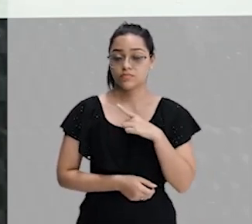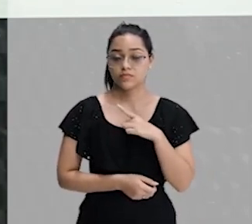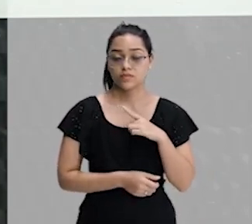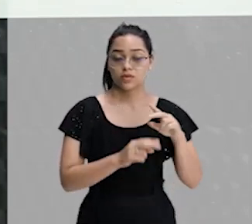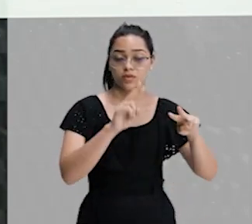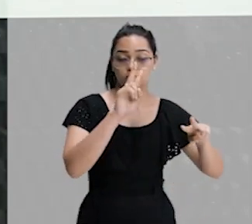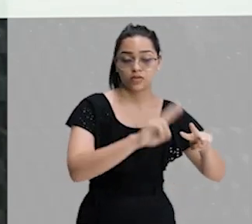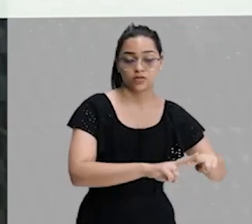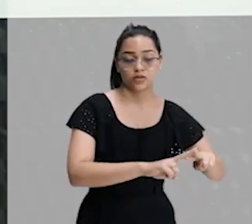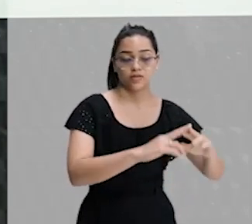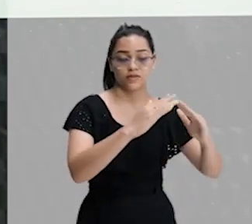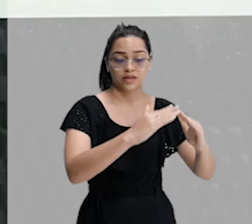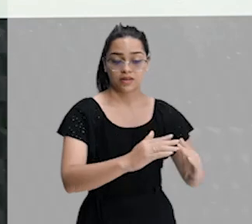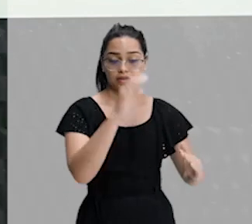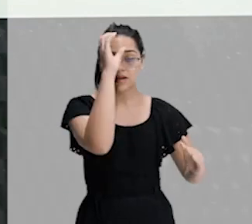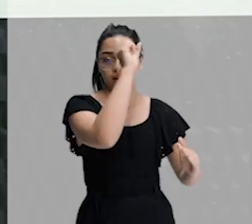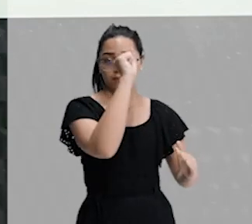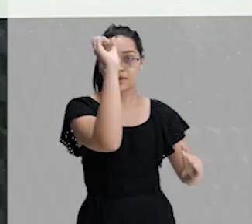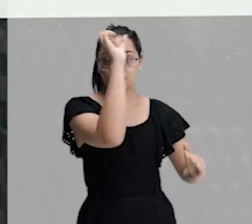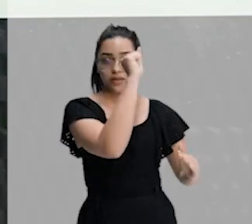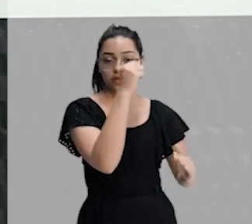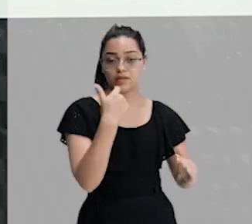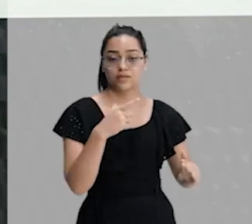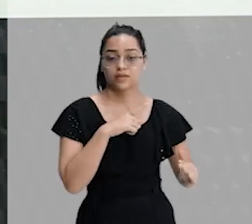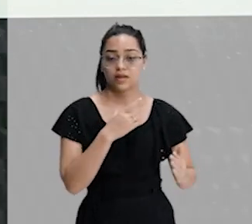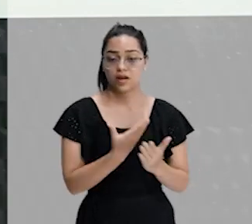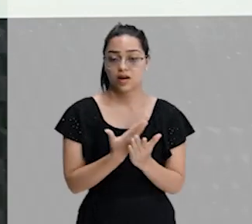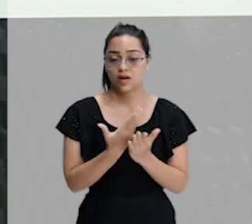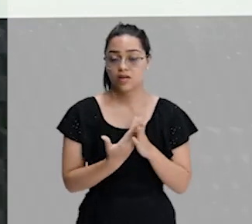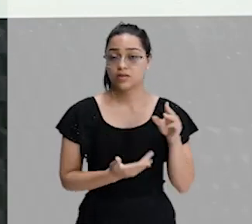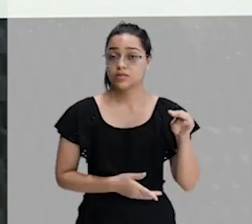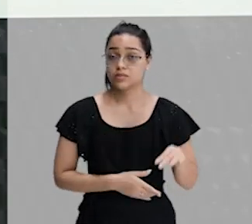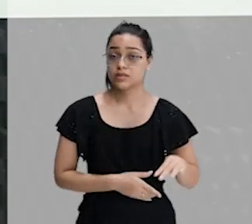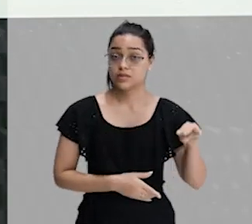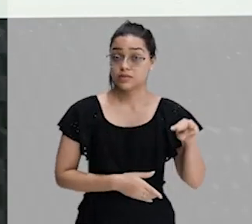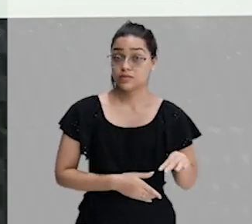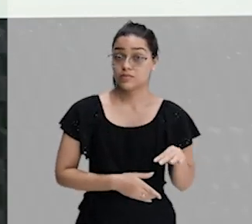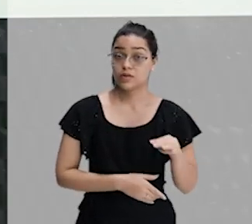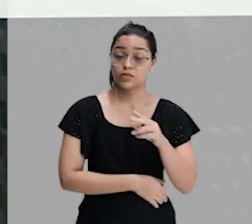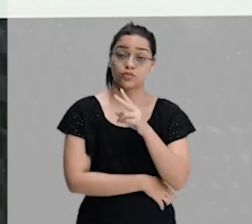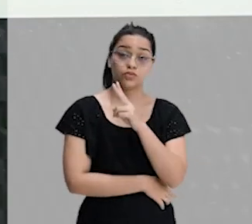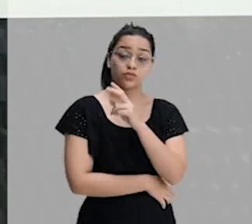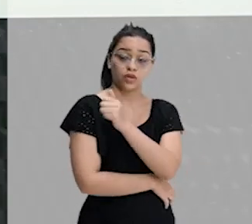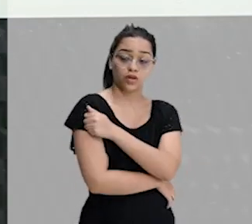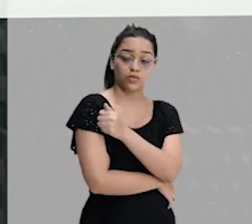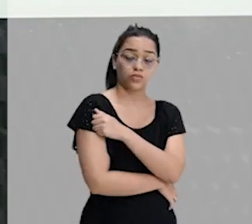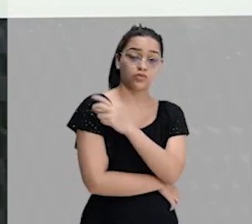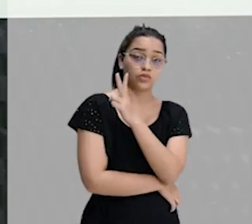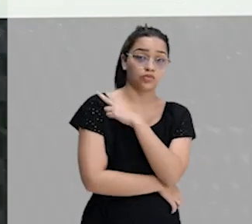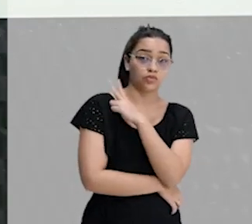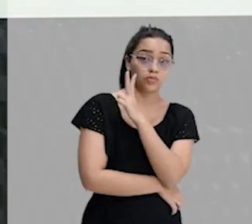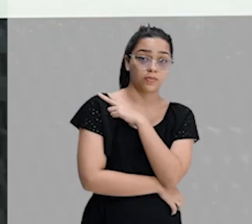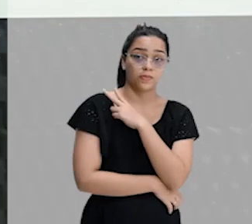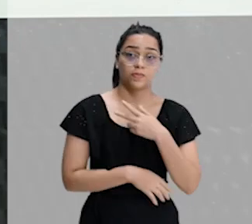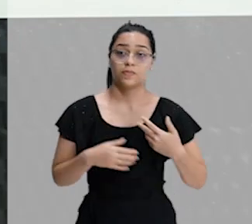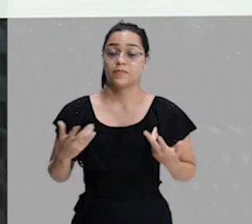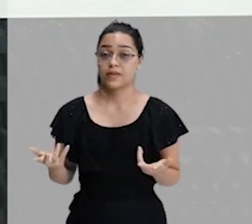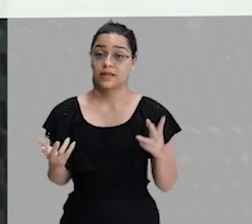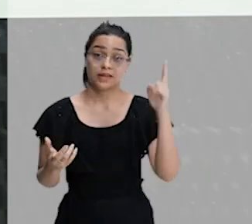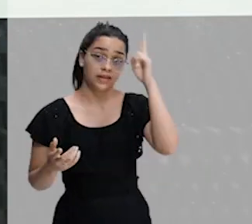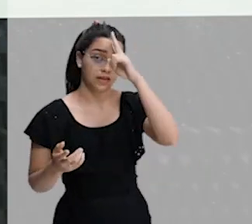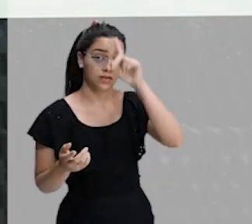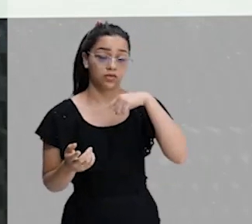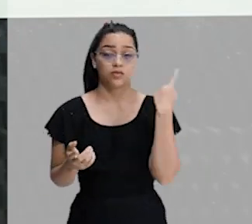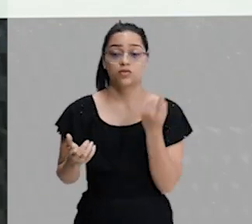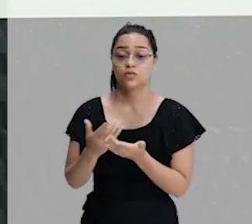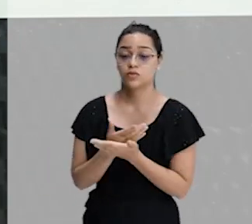Educação, no programa Hashtag Fique em Casa Aprendendo, para mais uma aula de Matemática para os alunos da segunda série do ensino médio, né? Lembrando que a